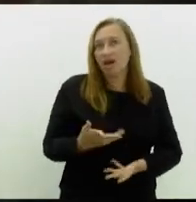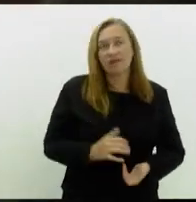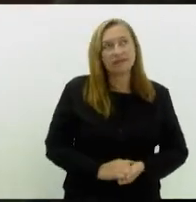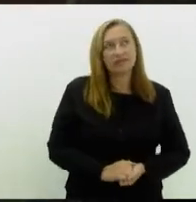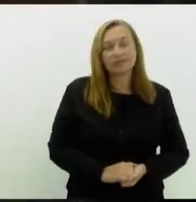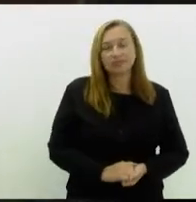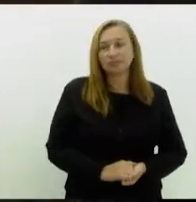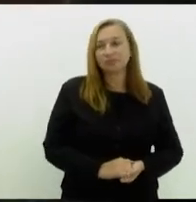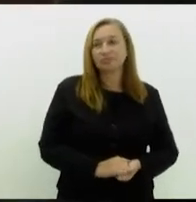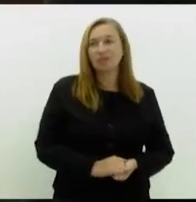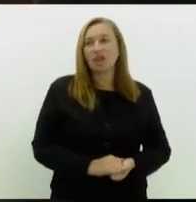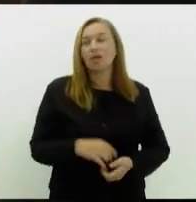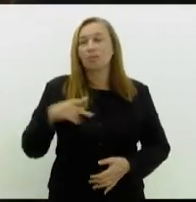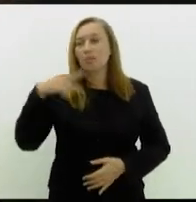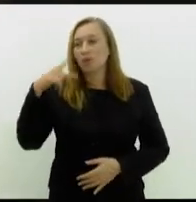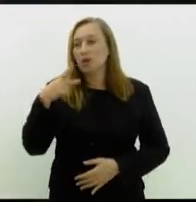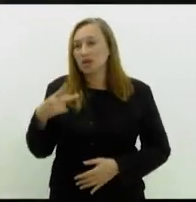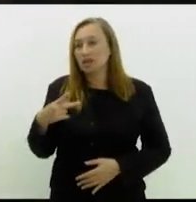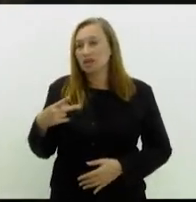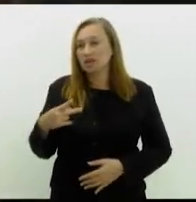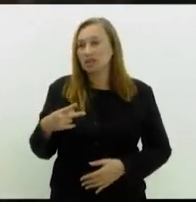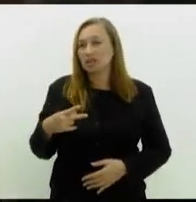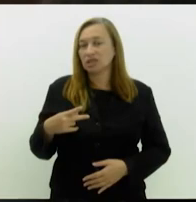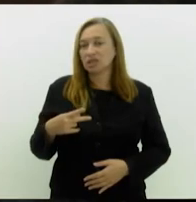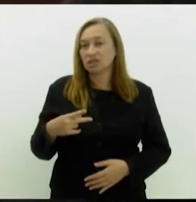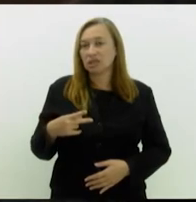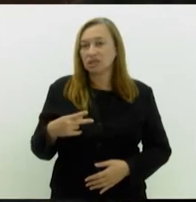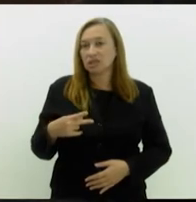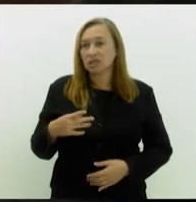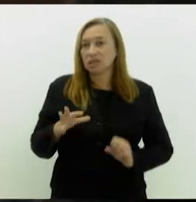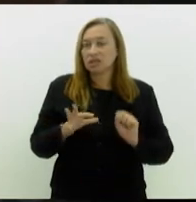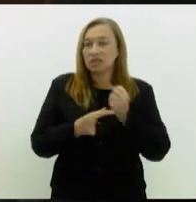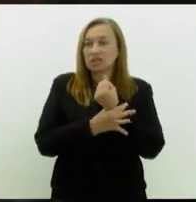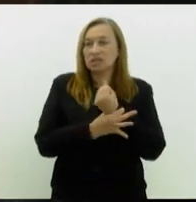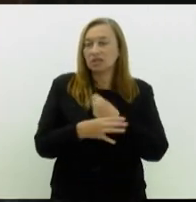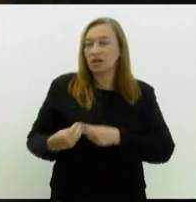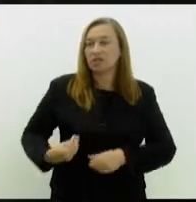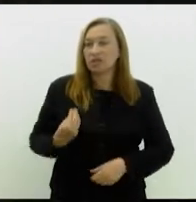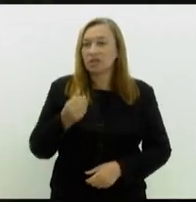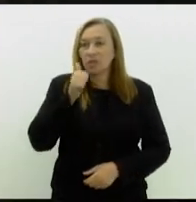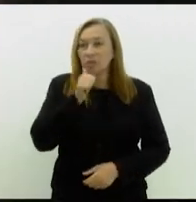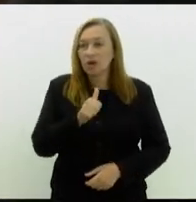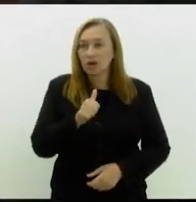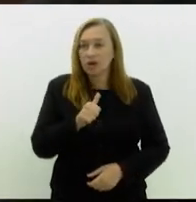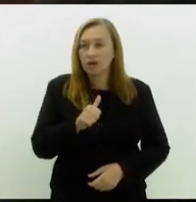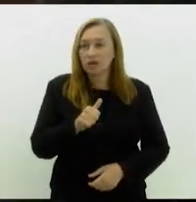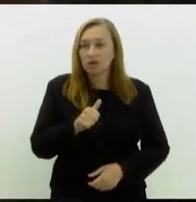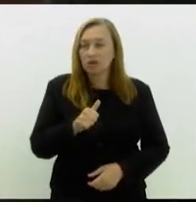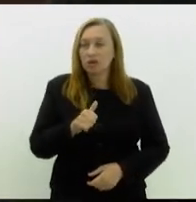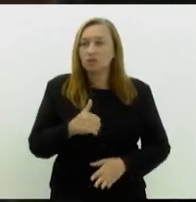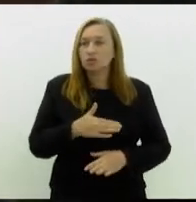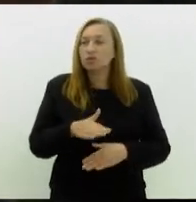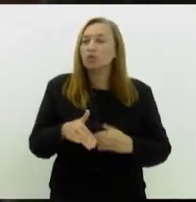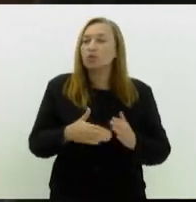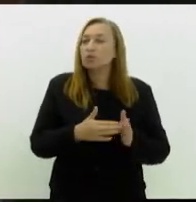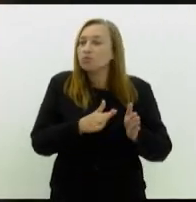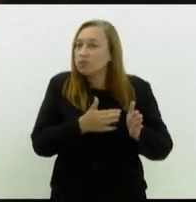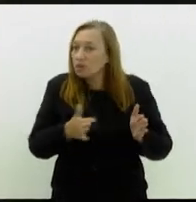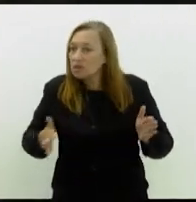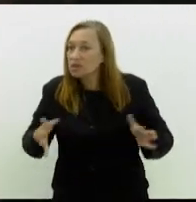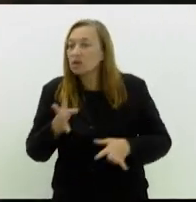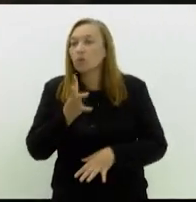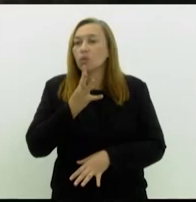eh políticas de tentativa de assegurar a vida dessas mulheres não passa por todo um processo de